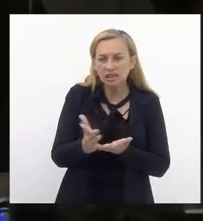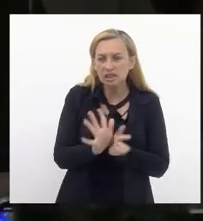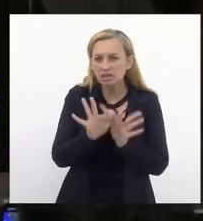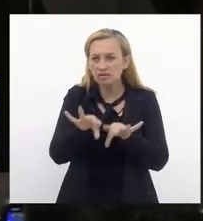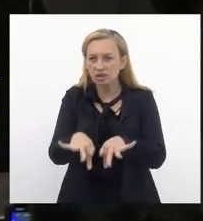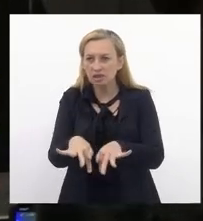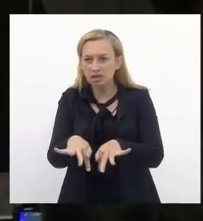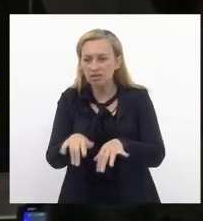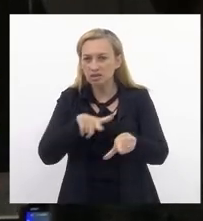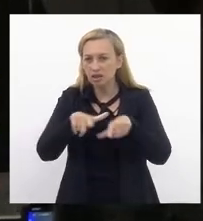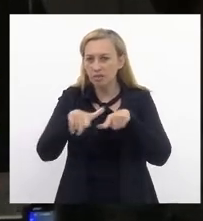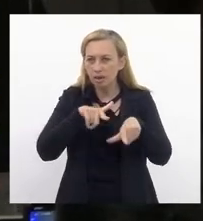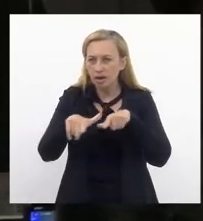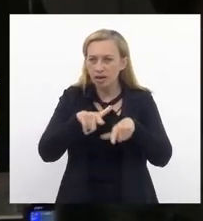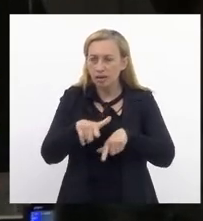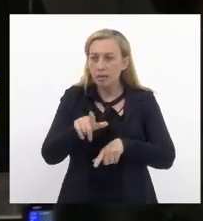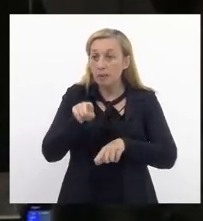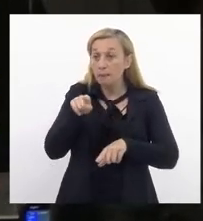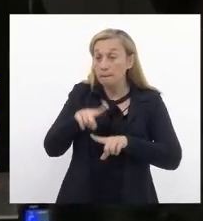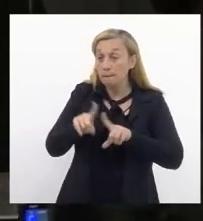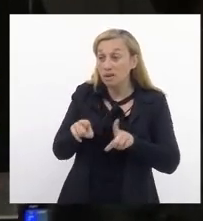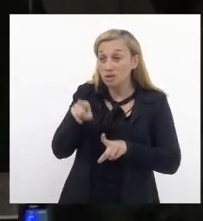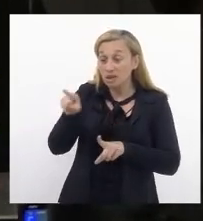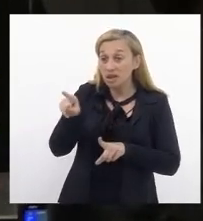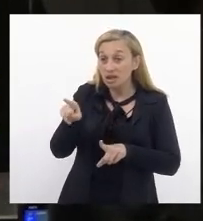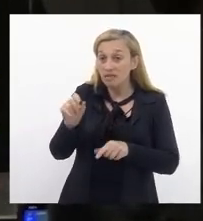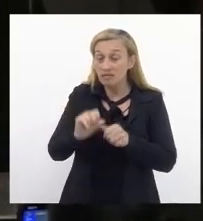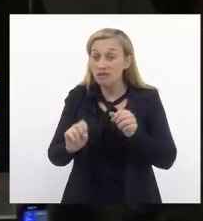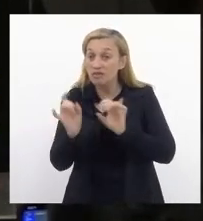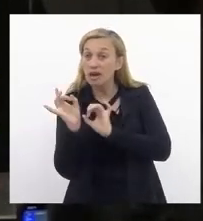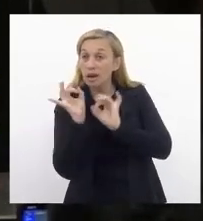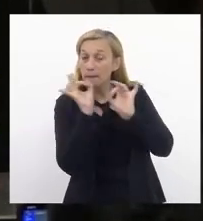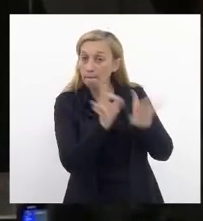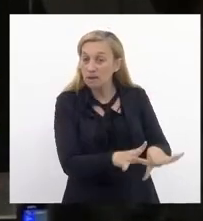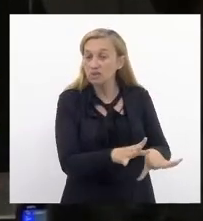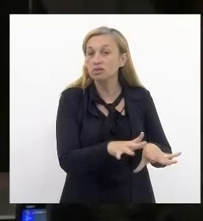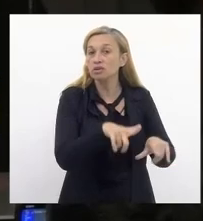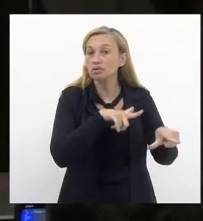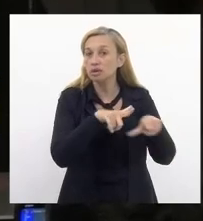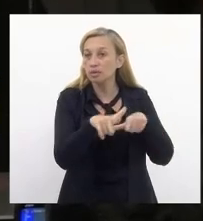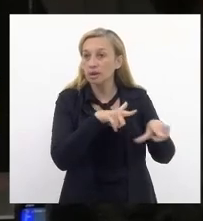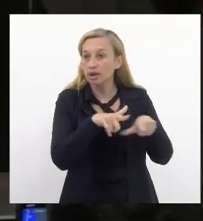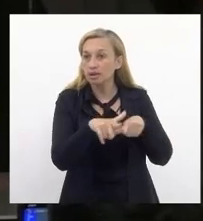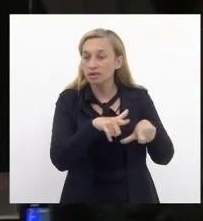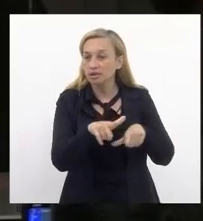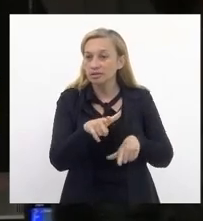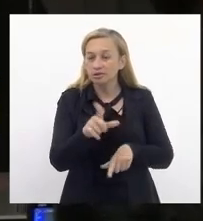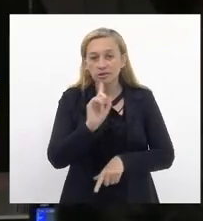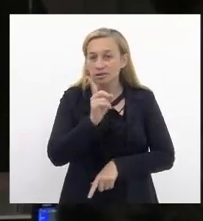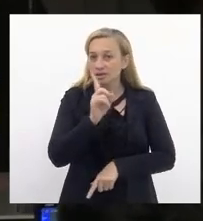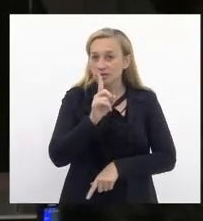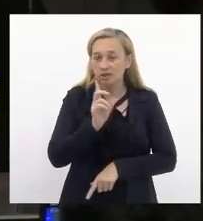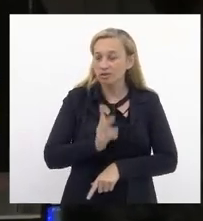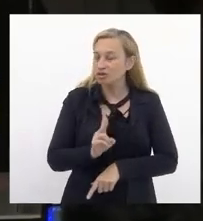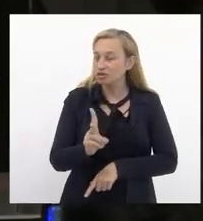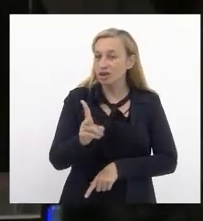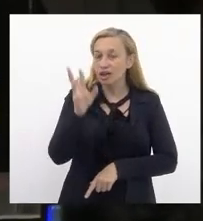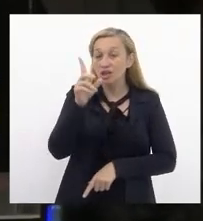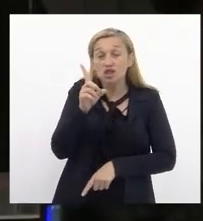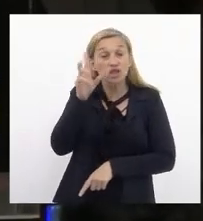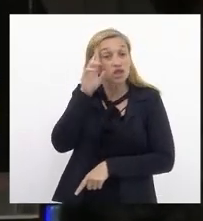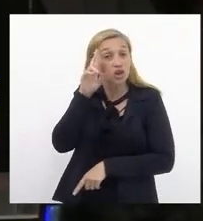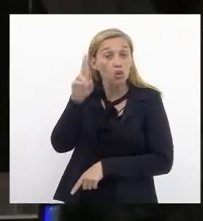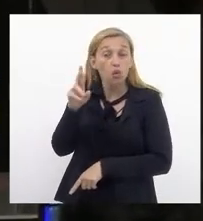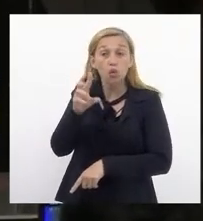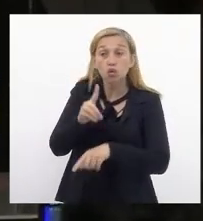de expediente, mas o que ele fez foi abandonar o serviço. Isso não vai ficar assim não, seu doutor